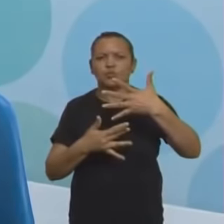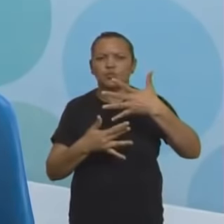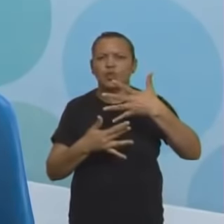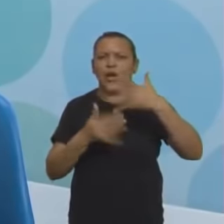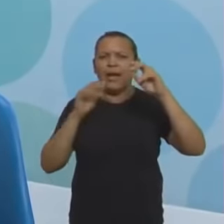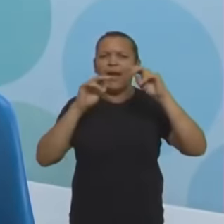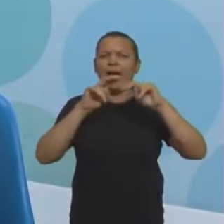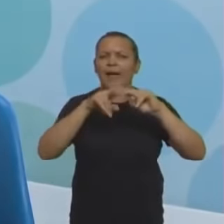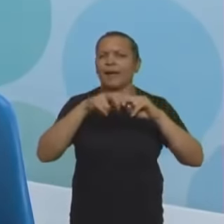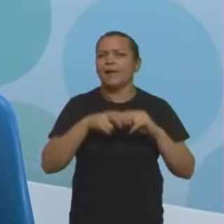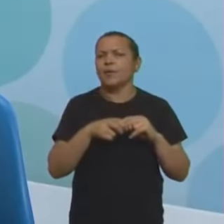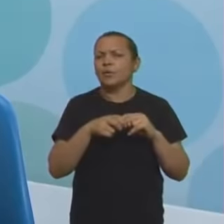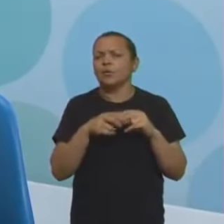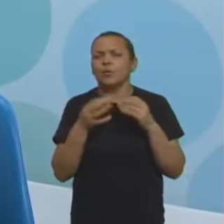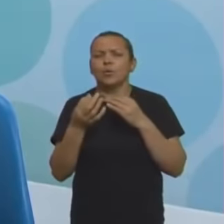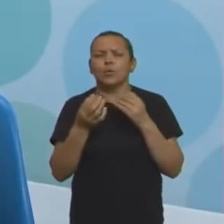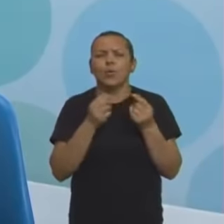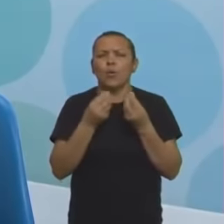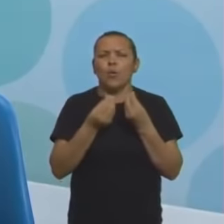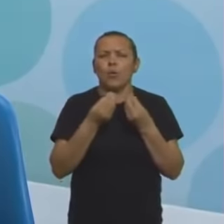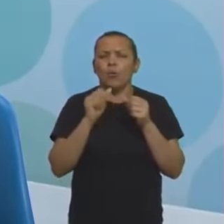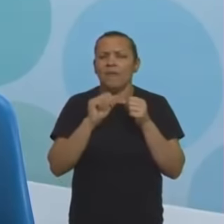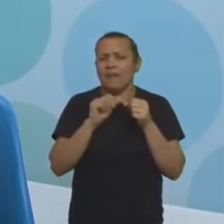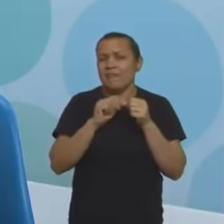sobre quais seriam os procedimentos